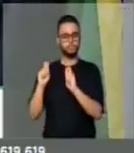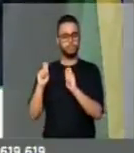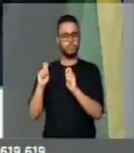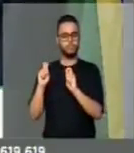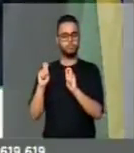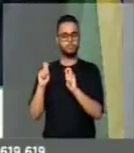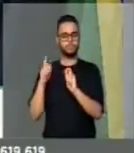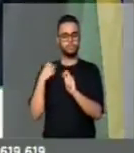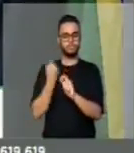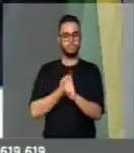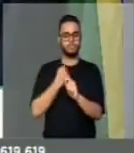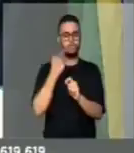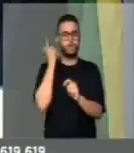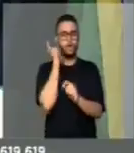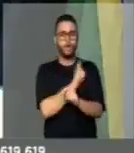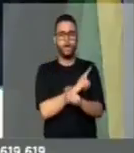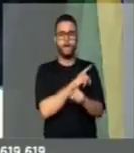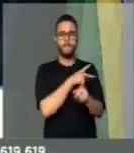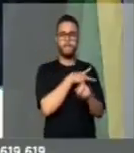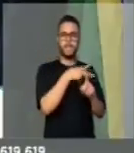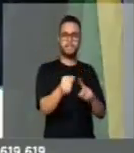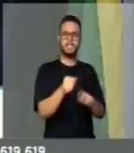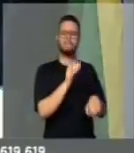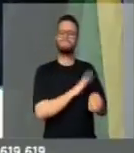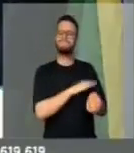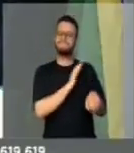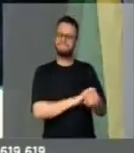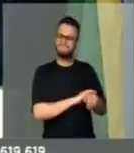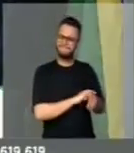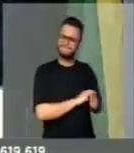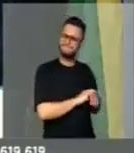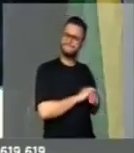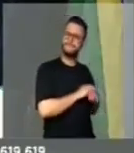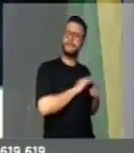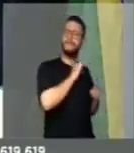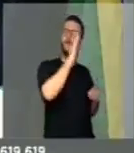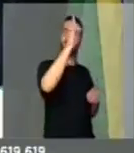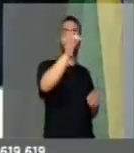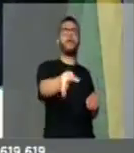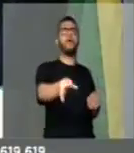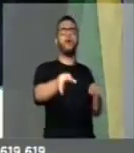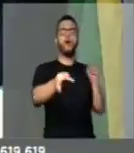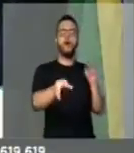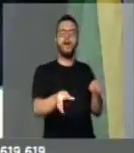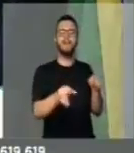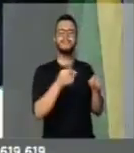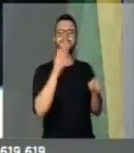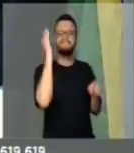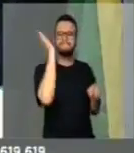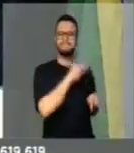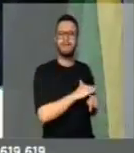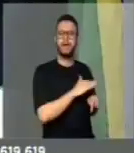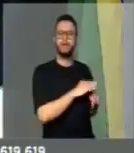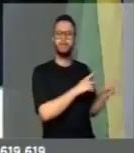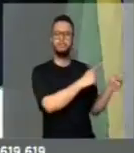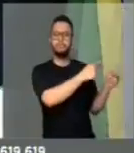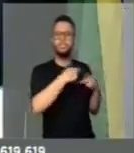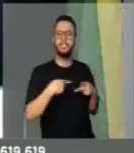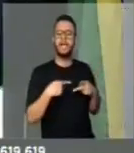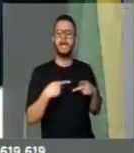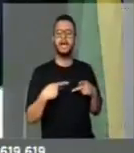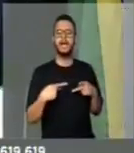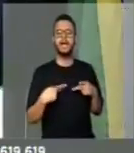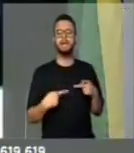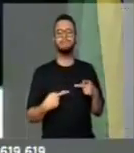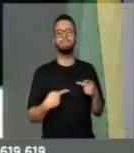nós nos livremos durante muito tempo deste mal que nos foi trazido em nome